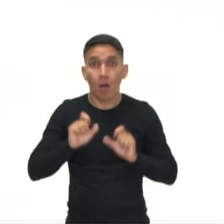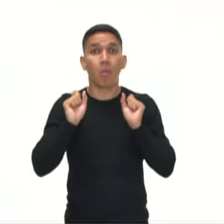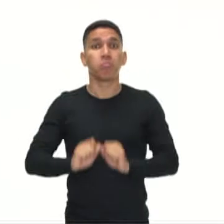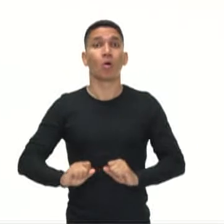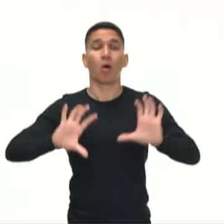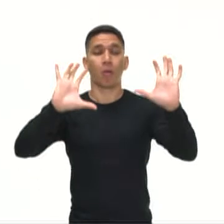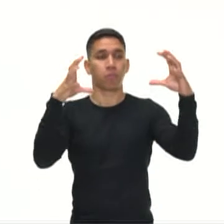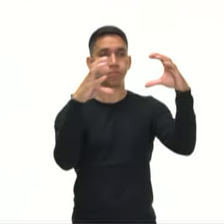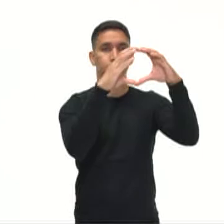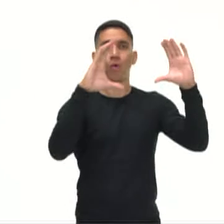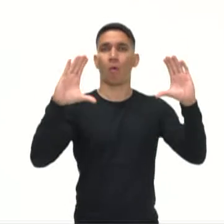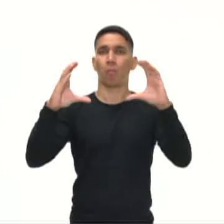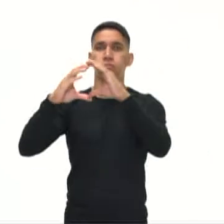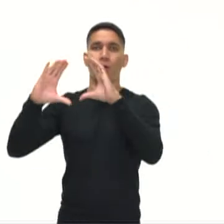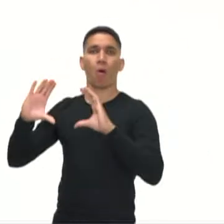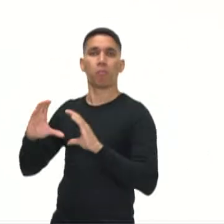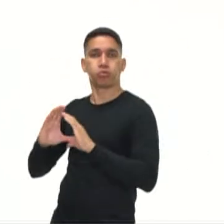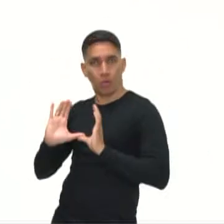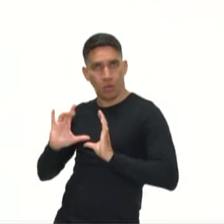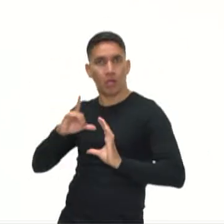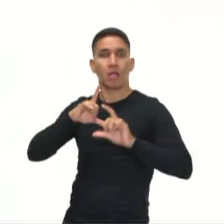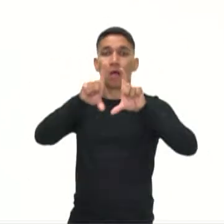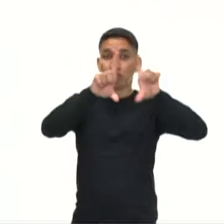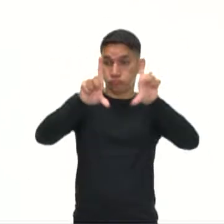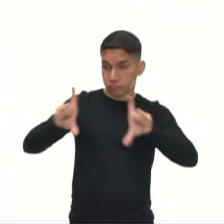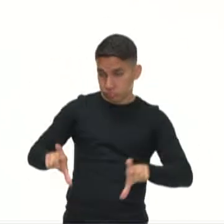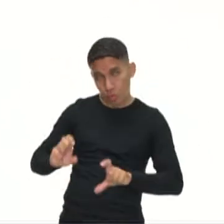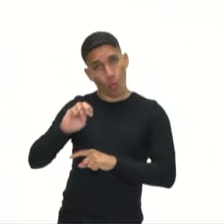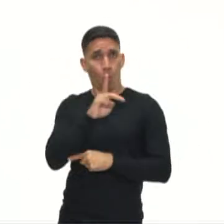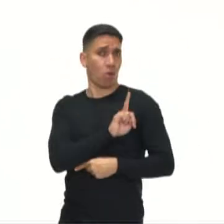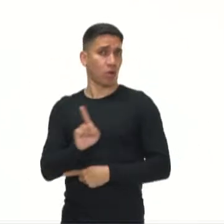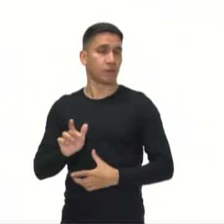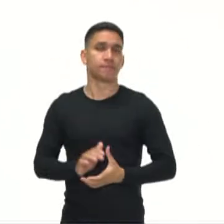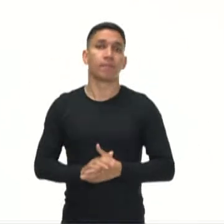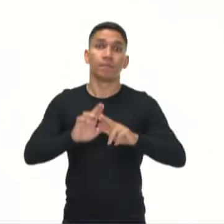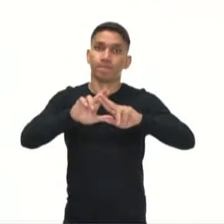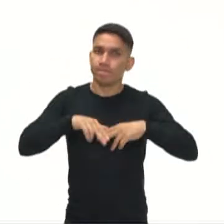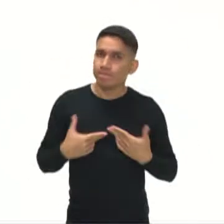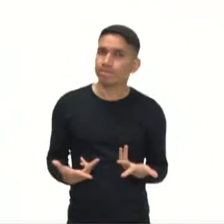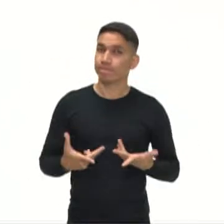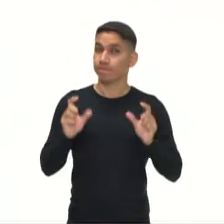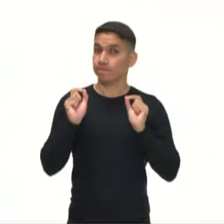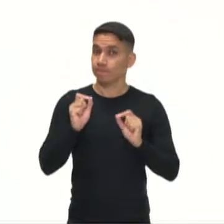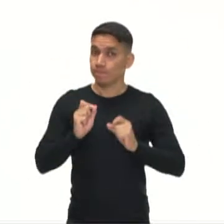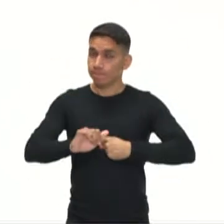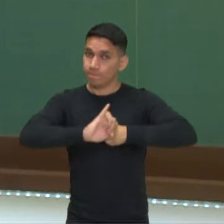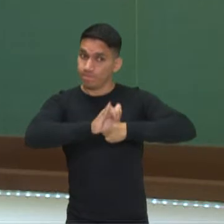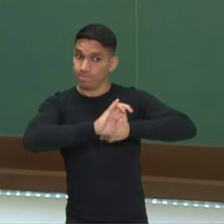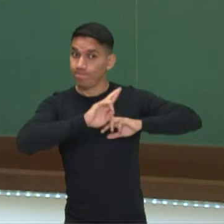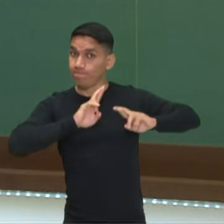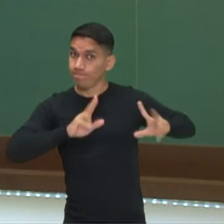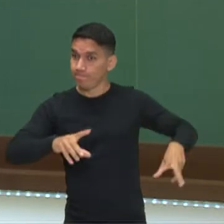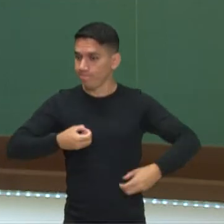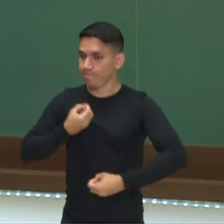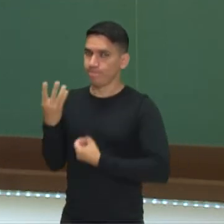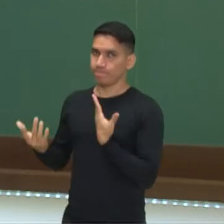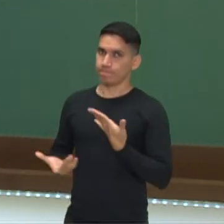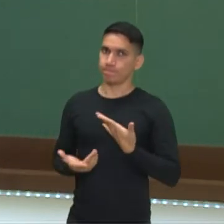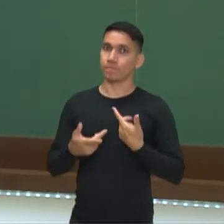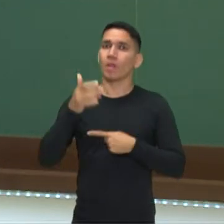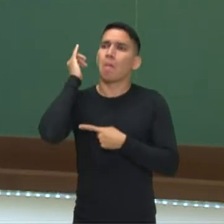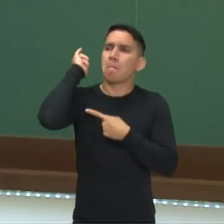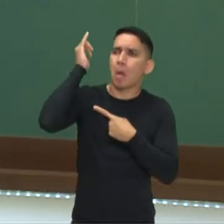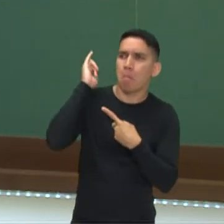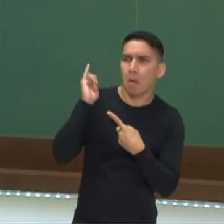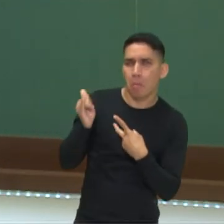em estrofes ou não. Então, o poema, diferente da prosa, a prosa como um conto, como uma crônica, uma